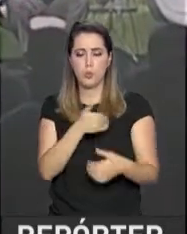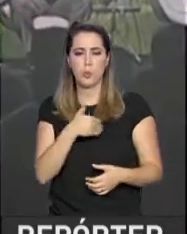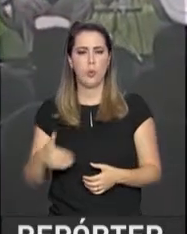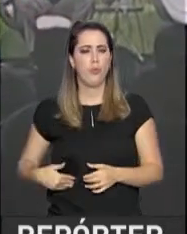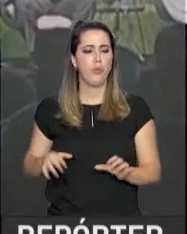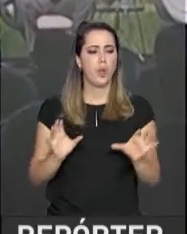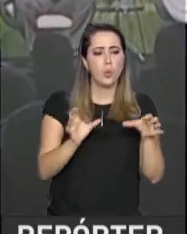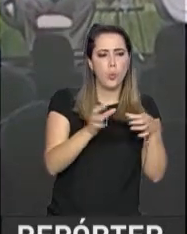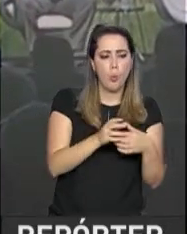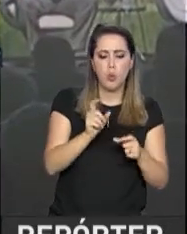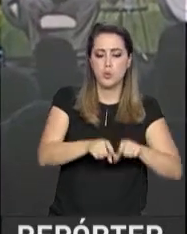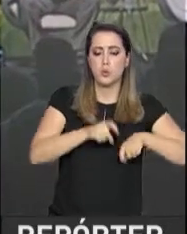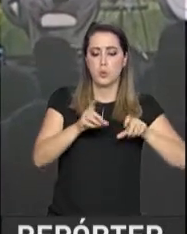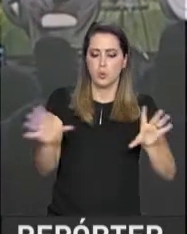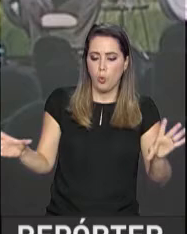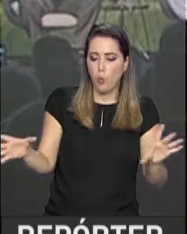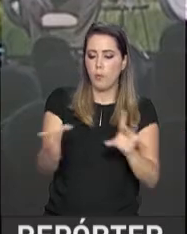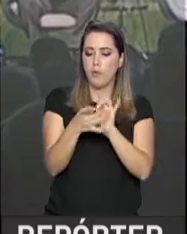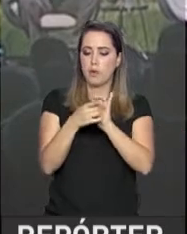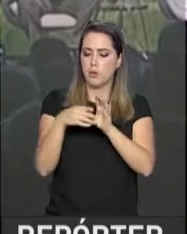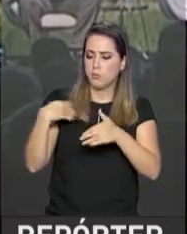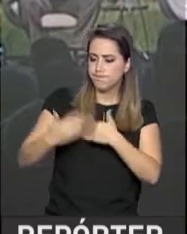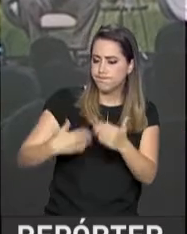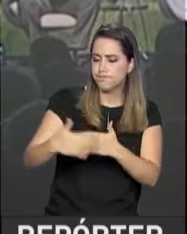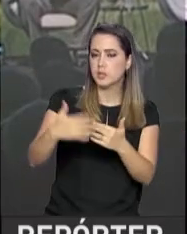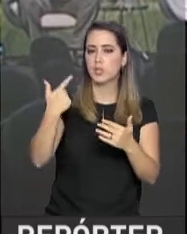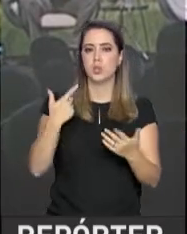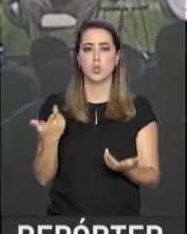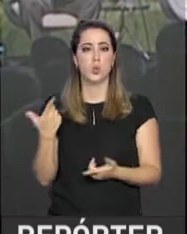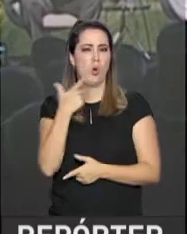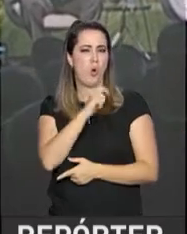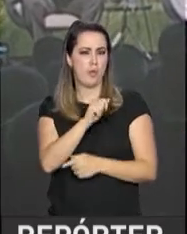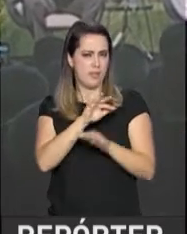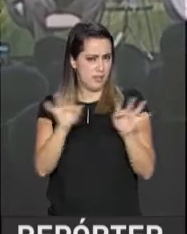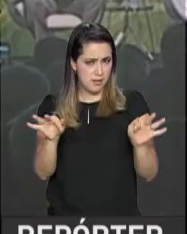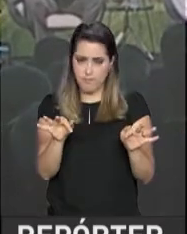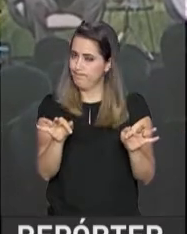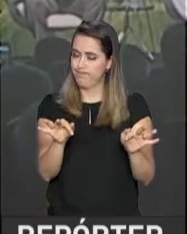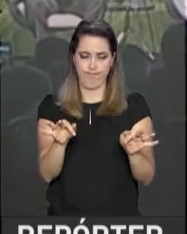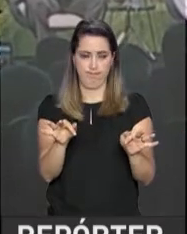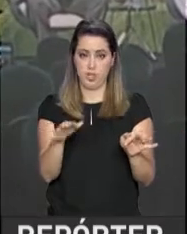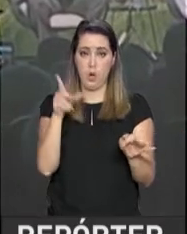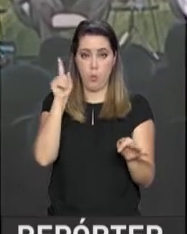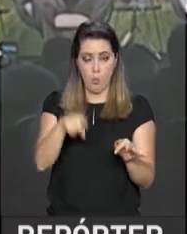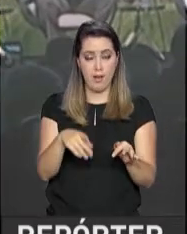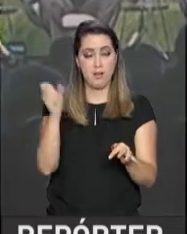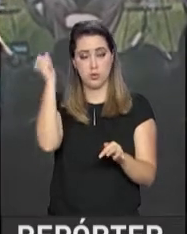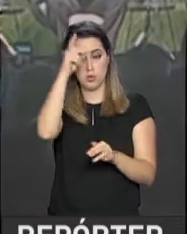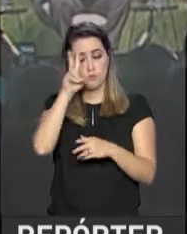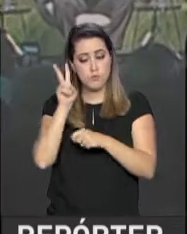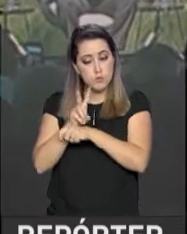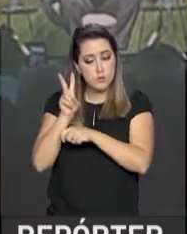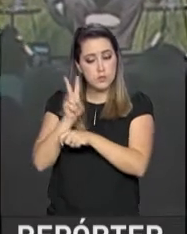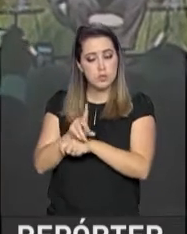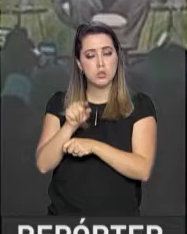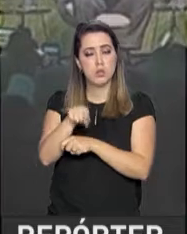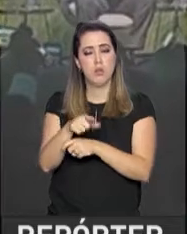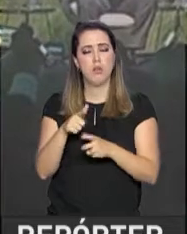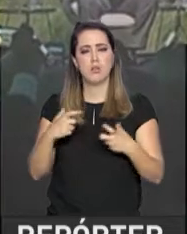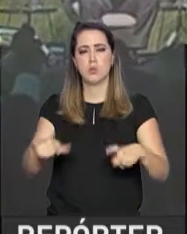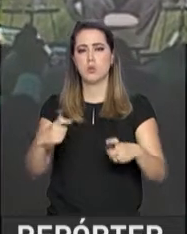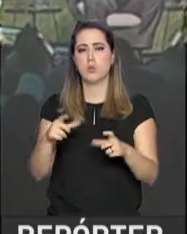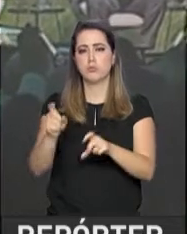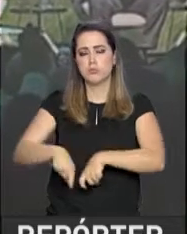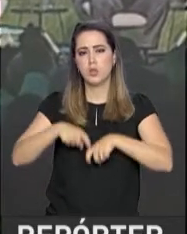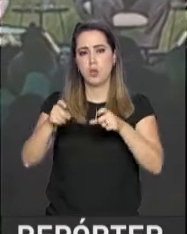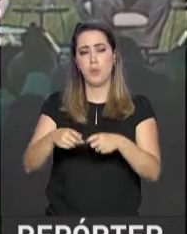público. Esta não é uma conquista trivial, pois não é simples fortalecer a vigilância e a defesa agropecuária em um país